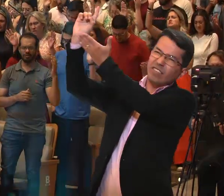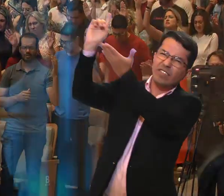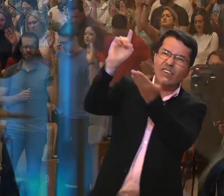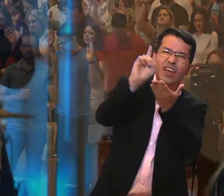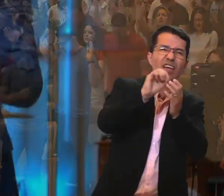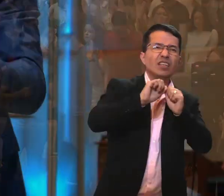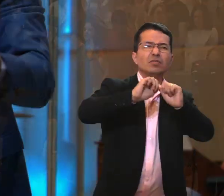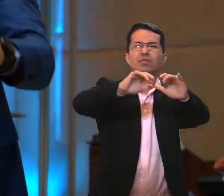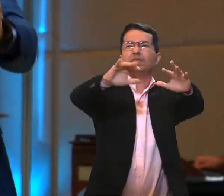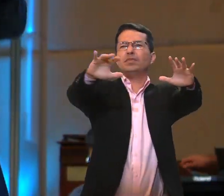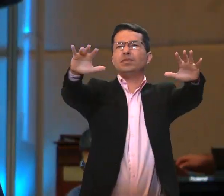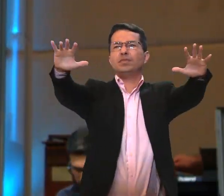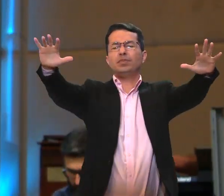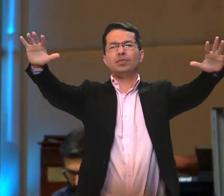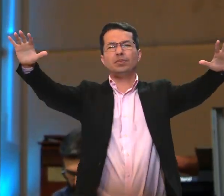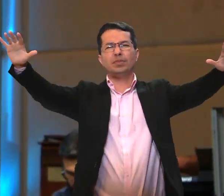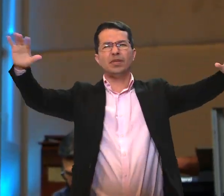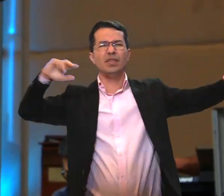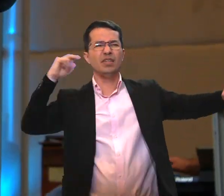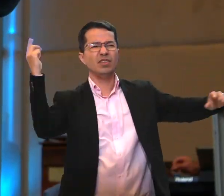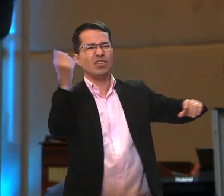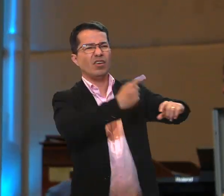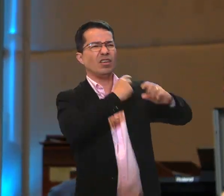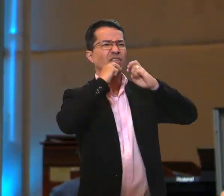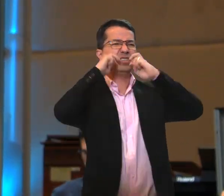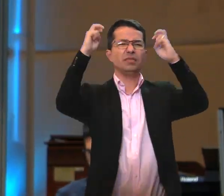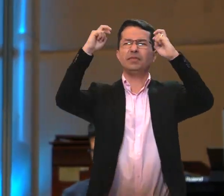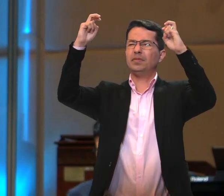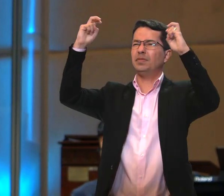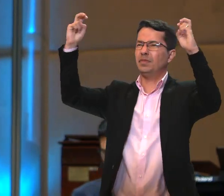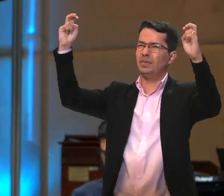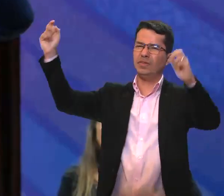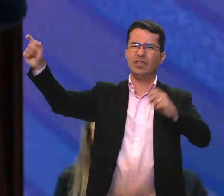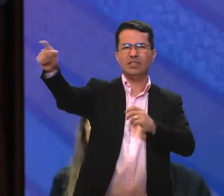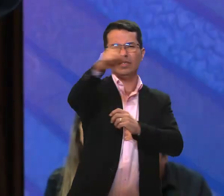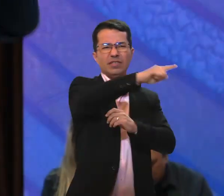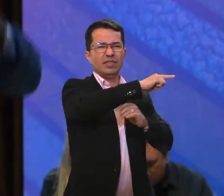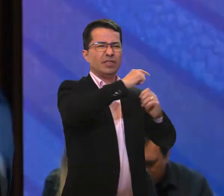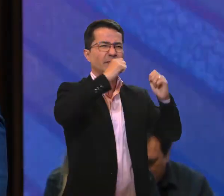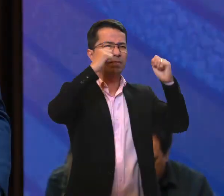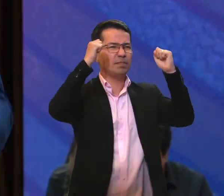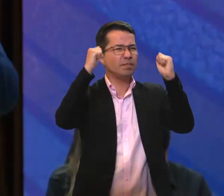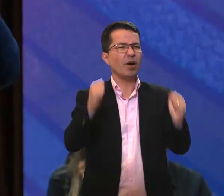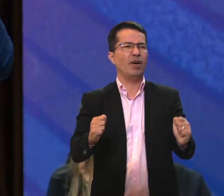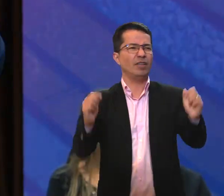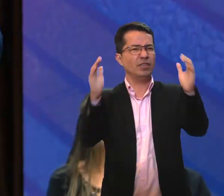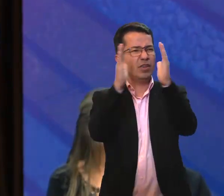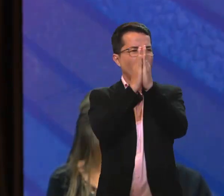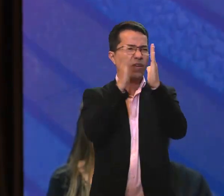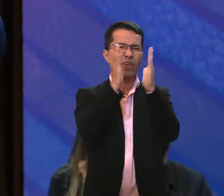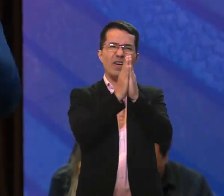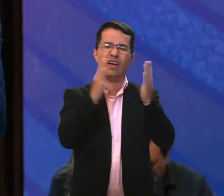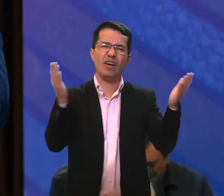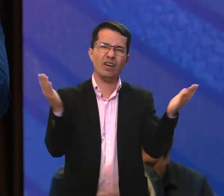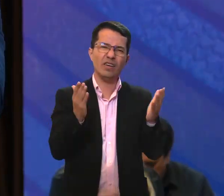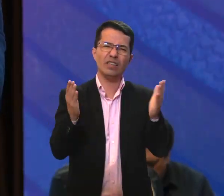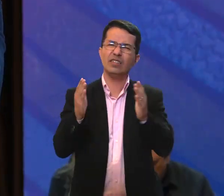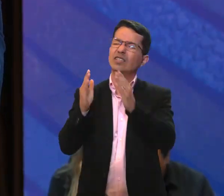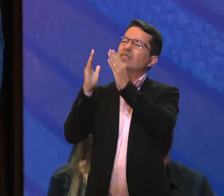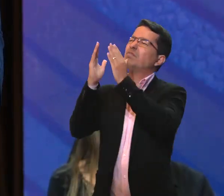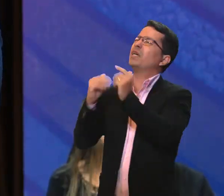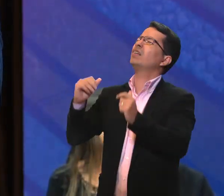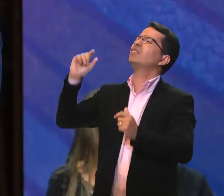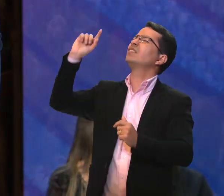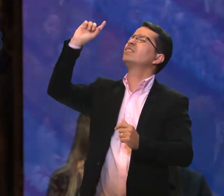Nós clamamos, nós clamamos. Abra sua boca e comece a clamar. Deus, sara a nossa terra. Comece